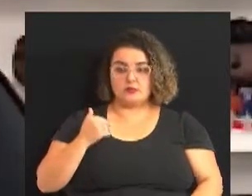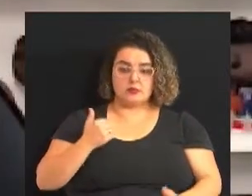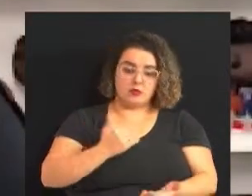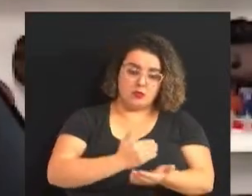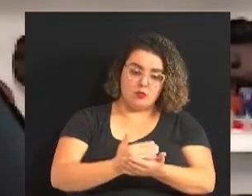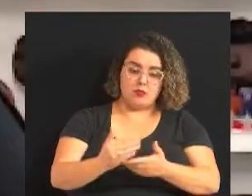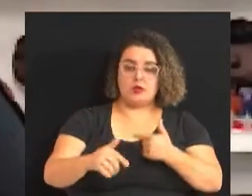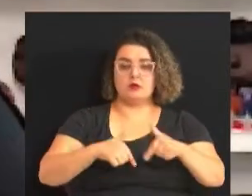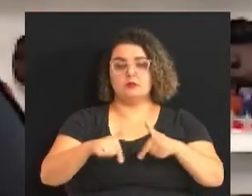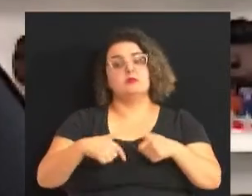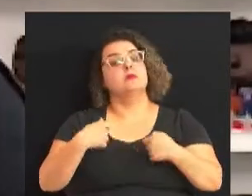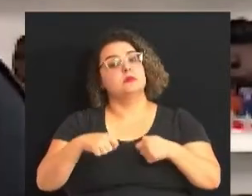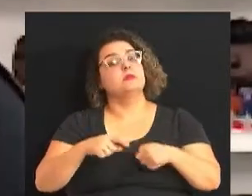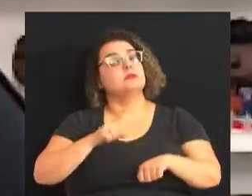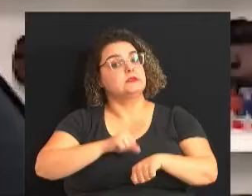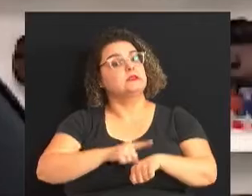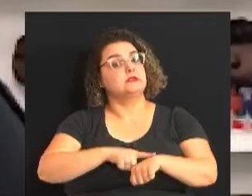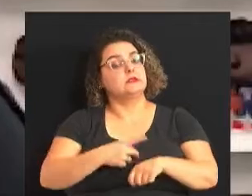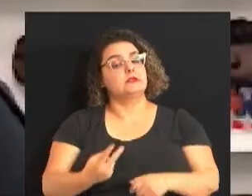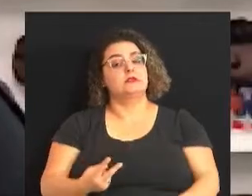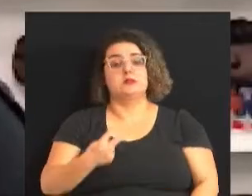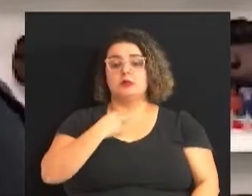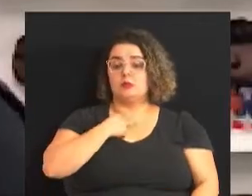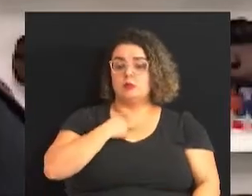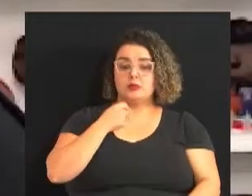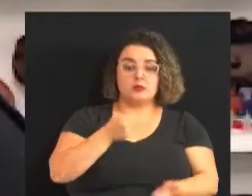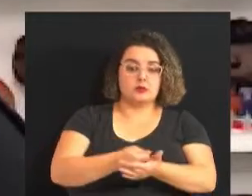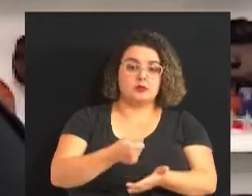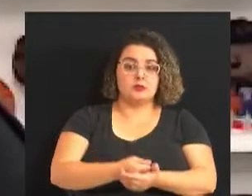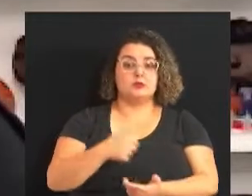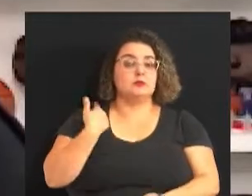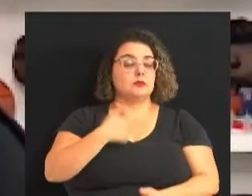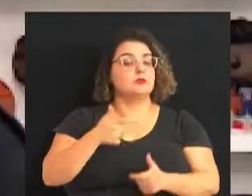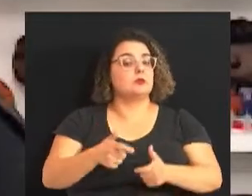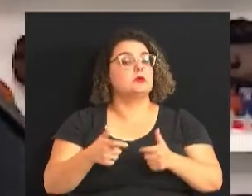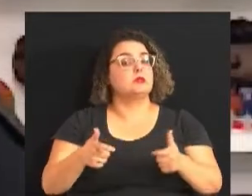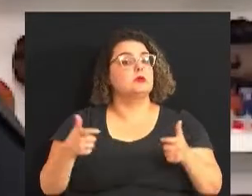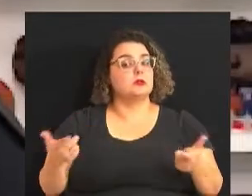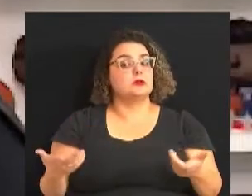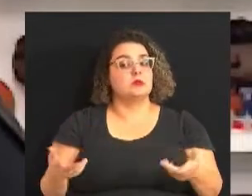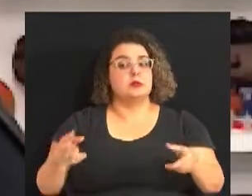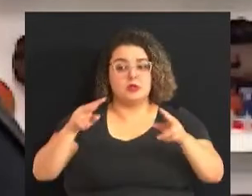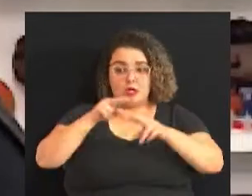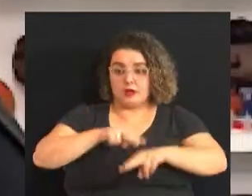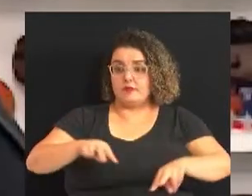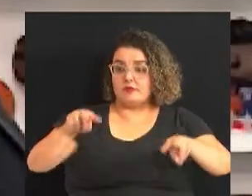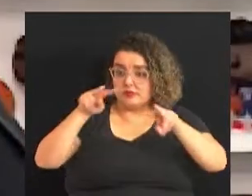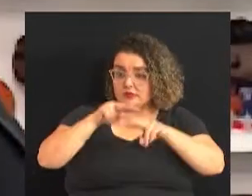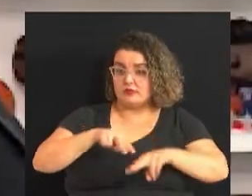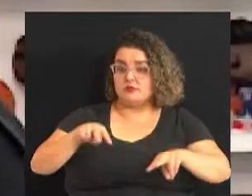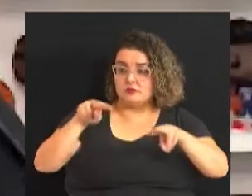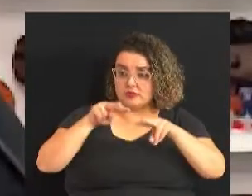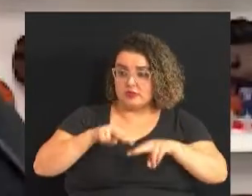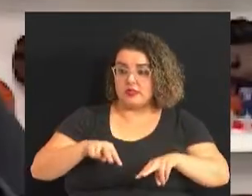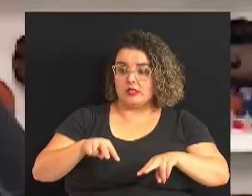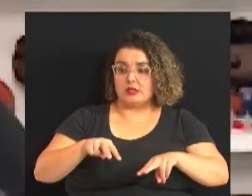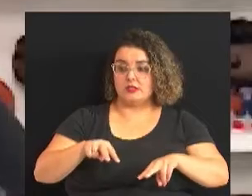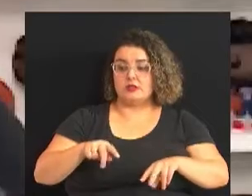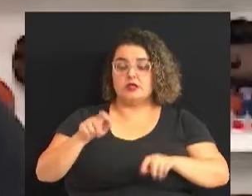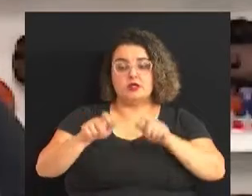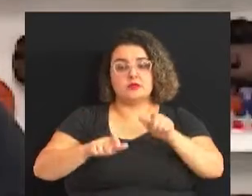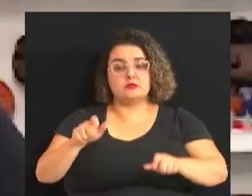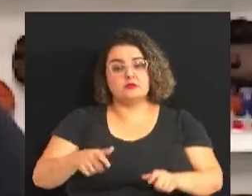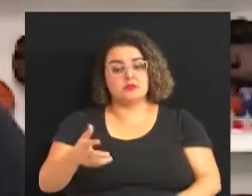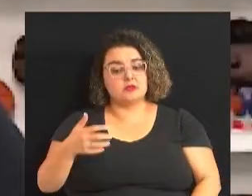tem que ter tempo, a gente não pode cobrar, a gente está crescendo em relação à visibilidade, as pessoas querendo mais o